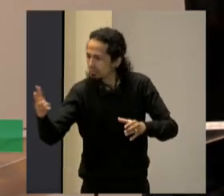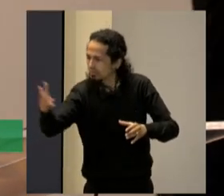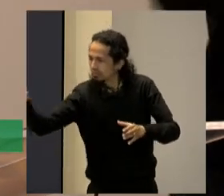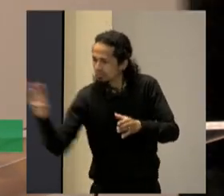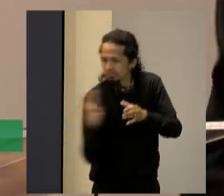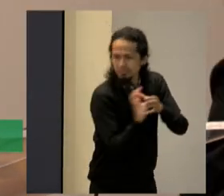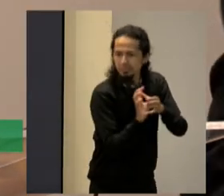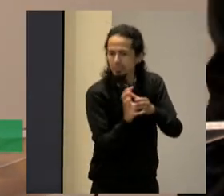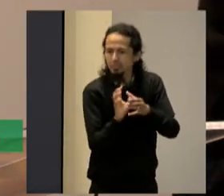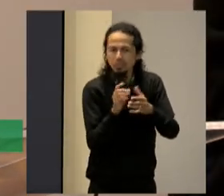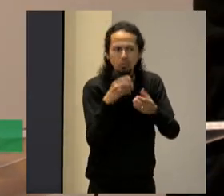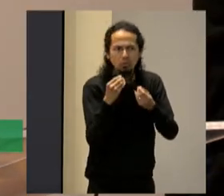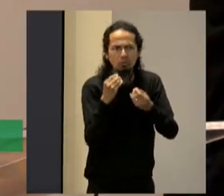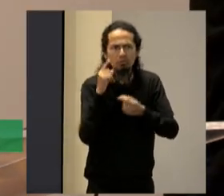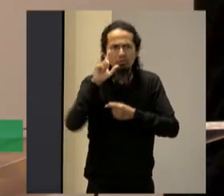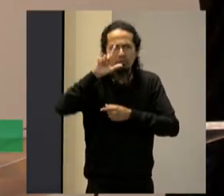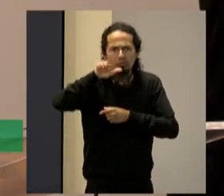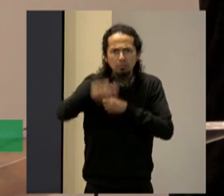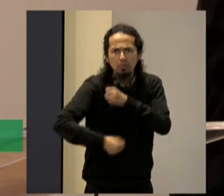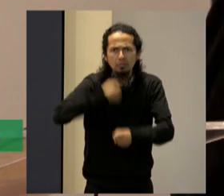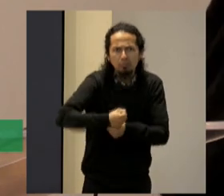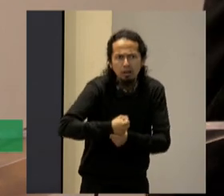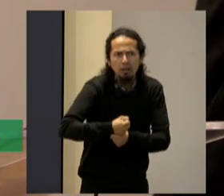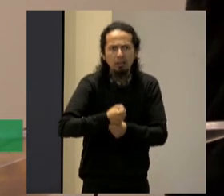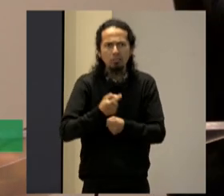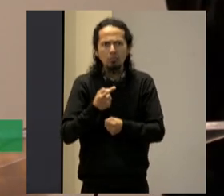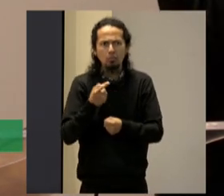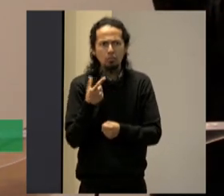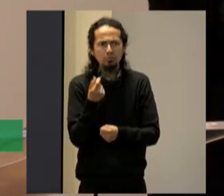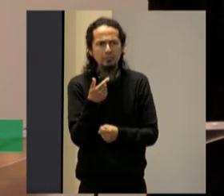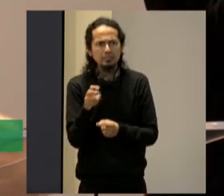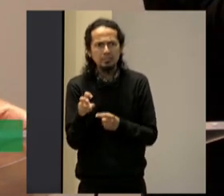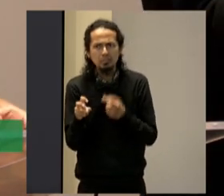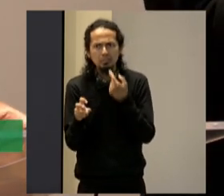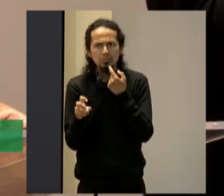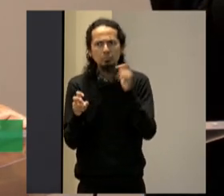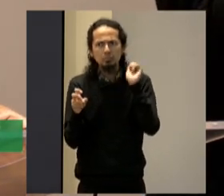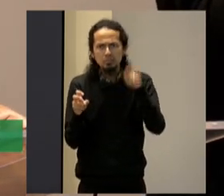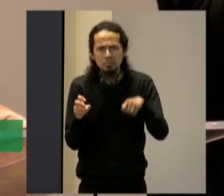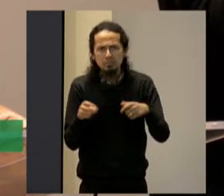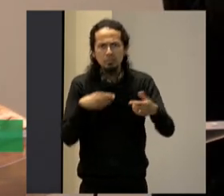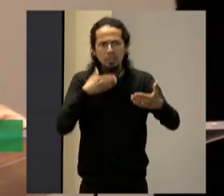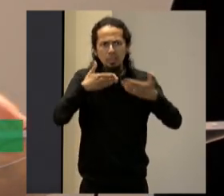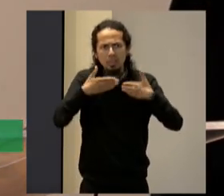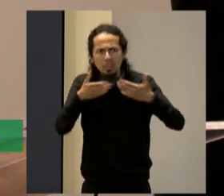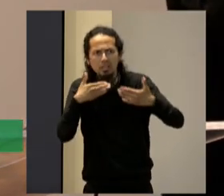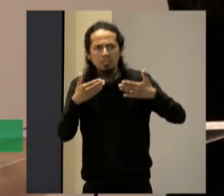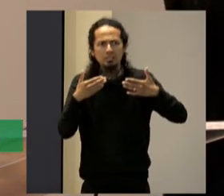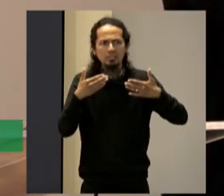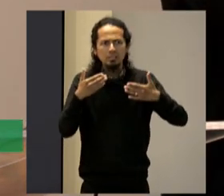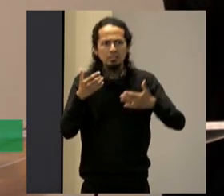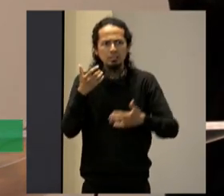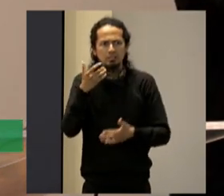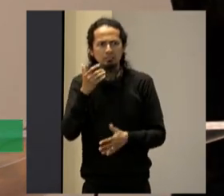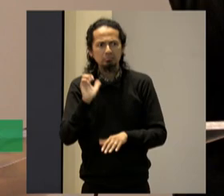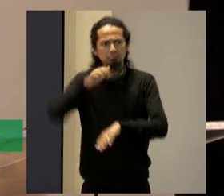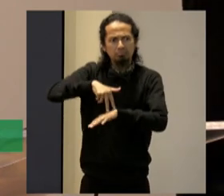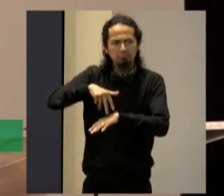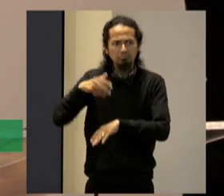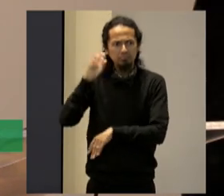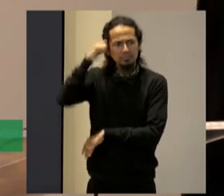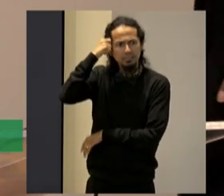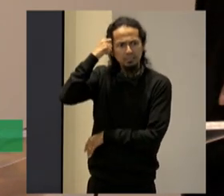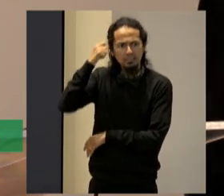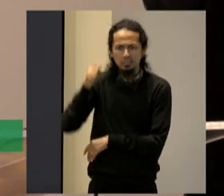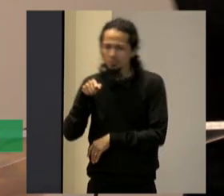consultores, como que no próximo ano a gente consiga fazer esse diálogo. O que tu trazes aqui, uma